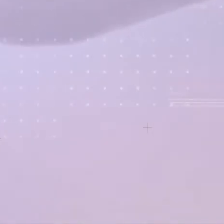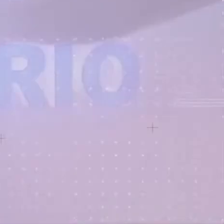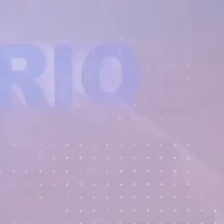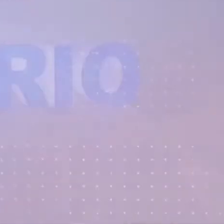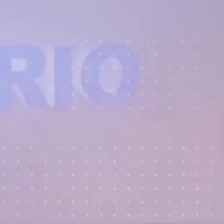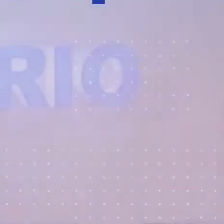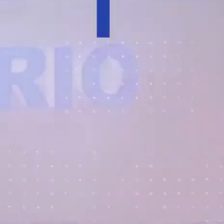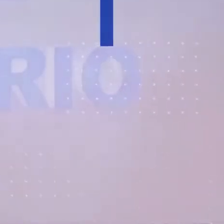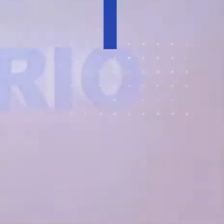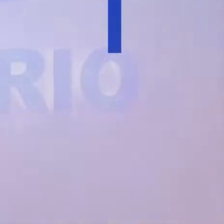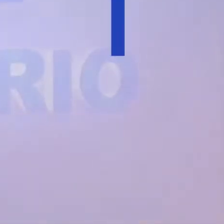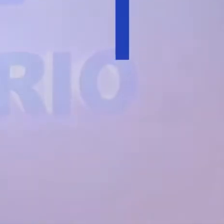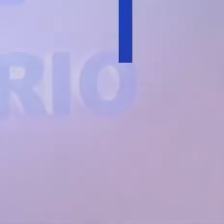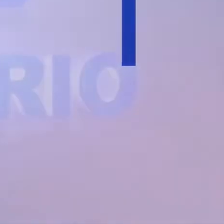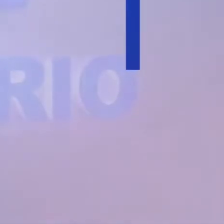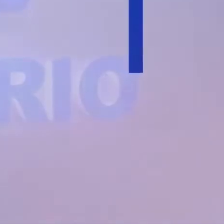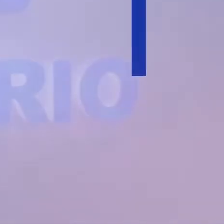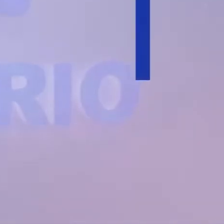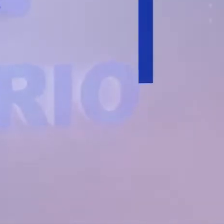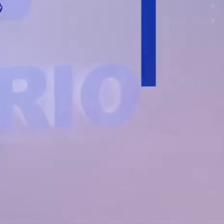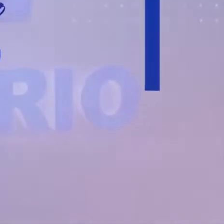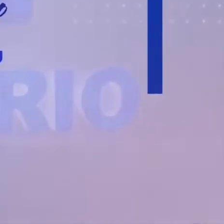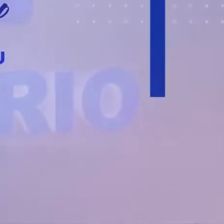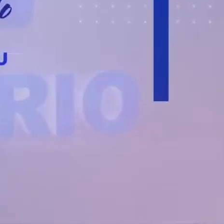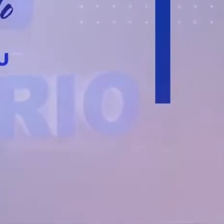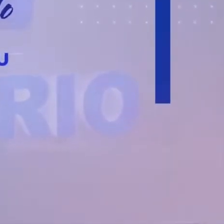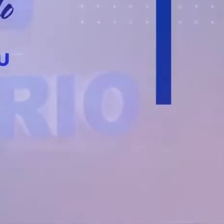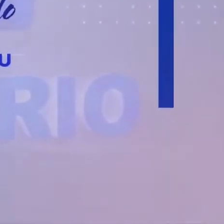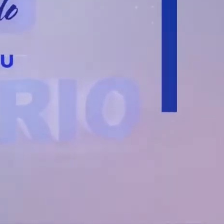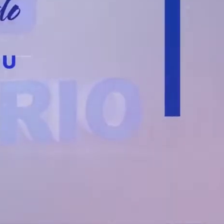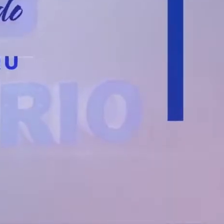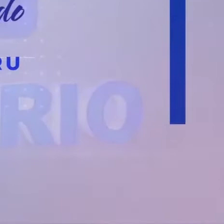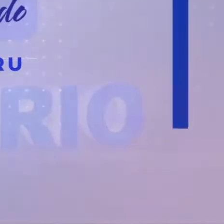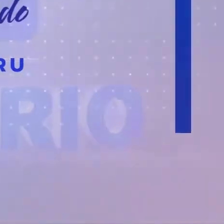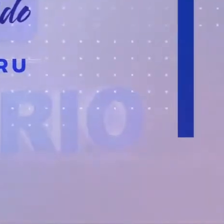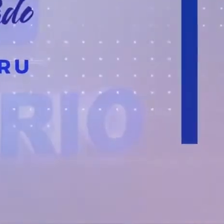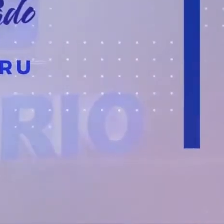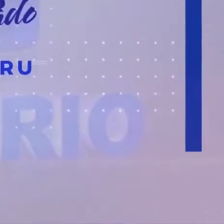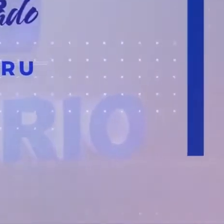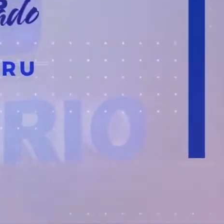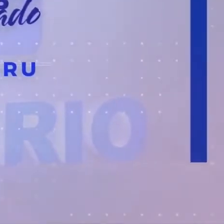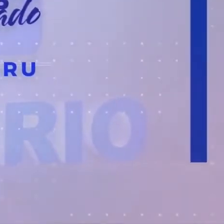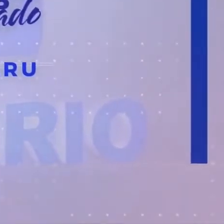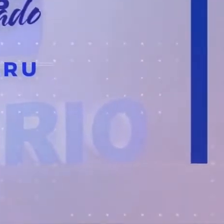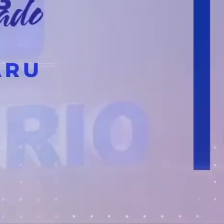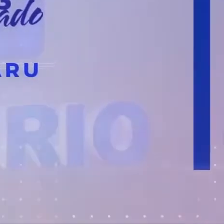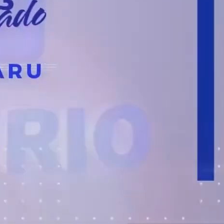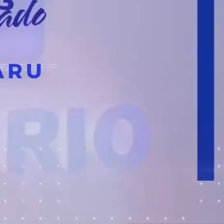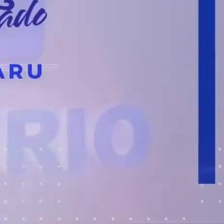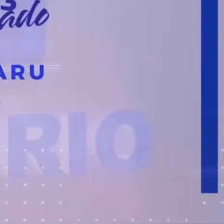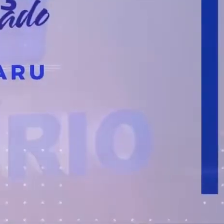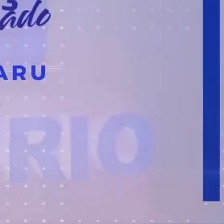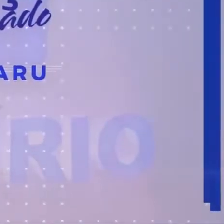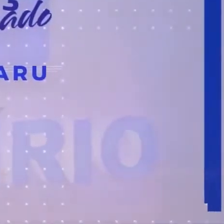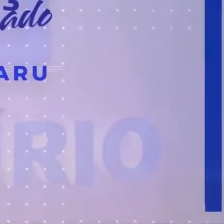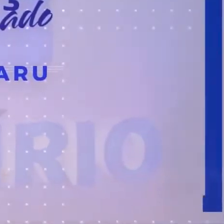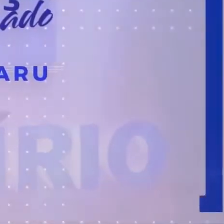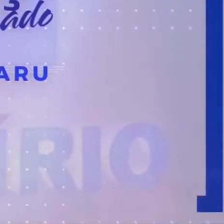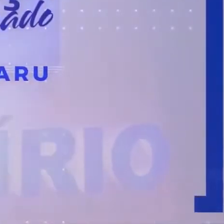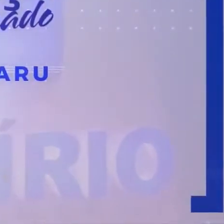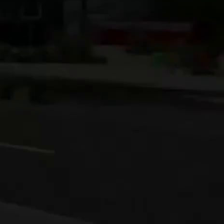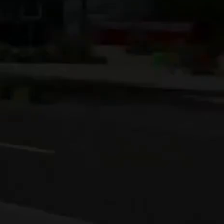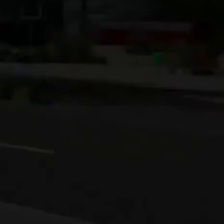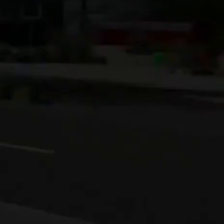e outras novidades que nós preparamos para você. Porfírio Calçados e Espaço no Calçado. Lojas em Santa Cruz, Toritama e